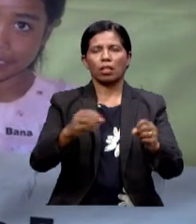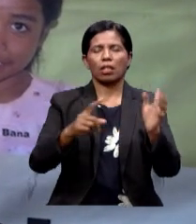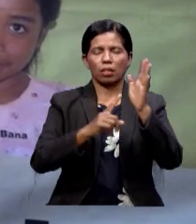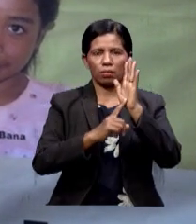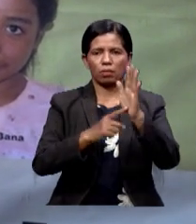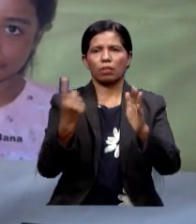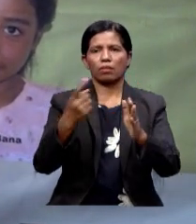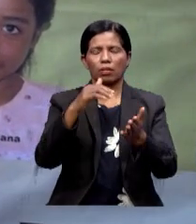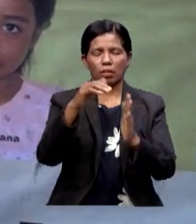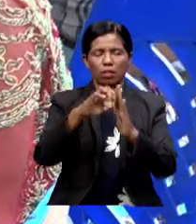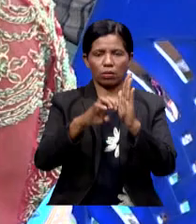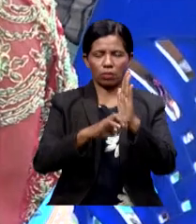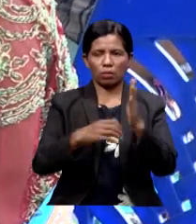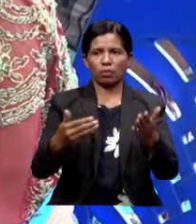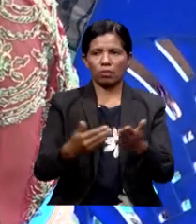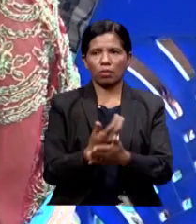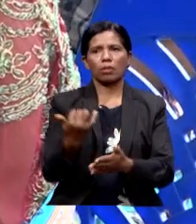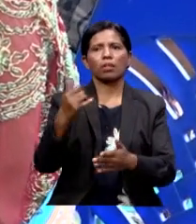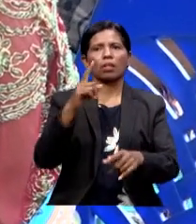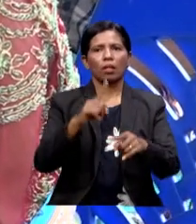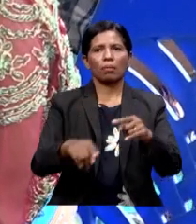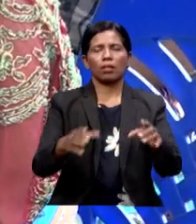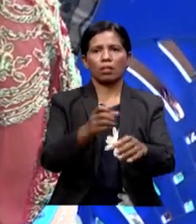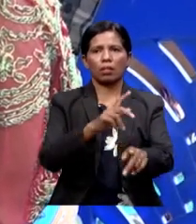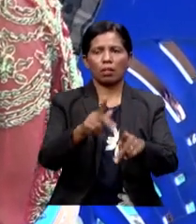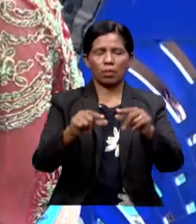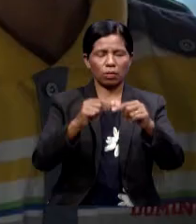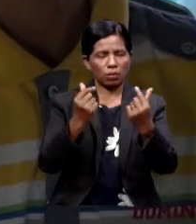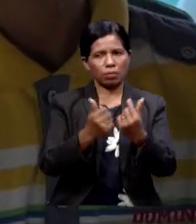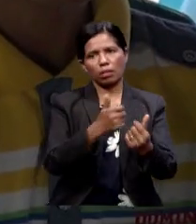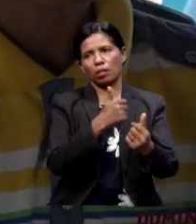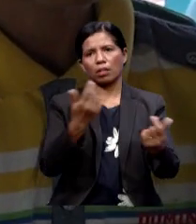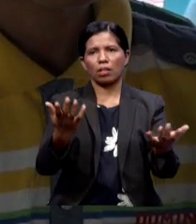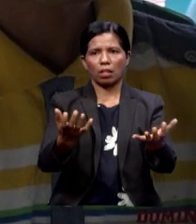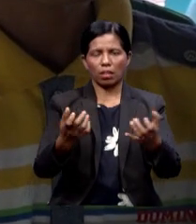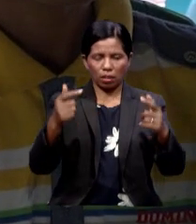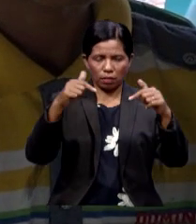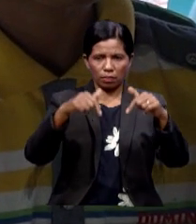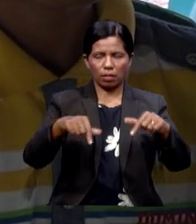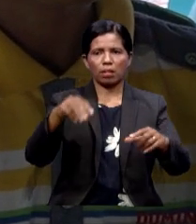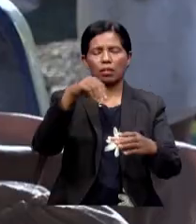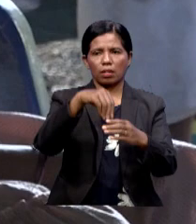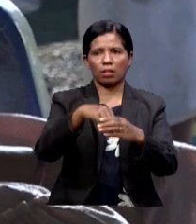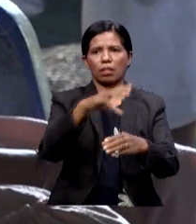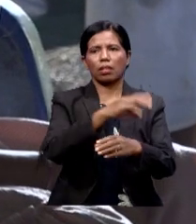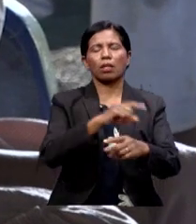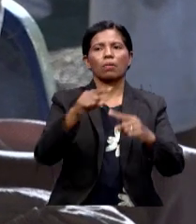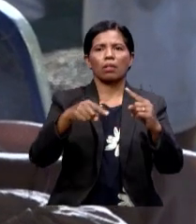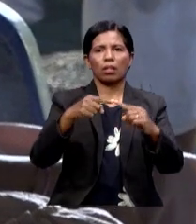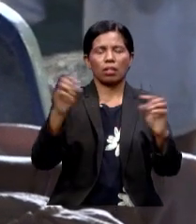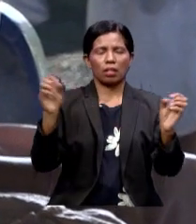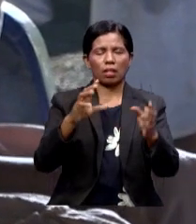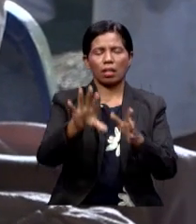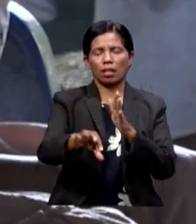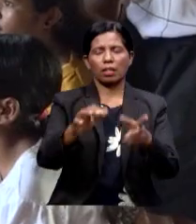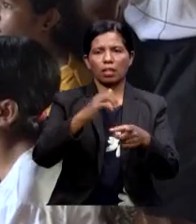fat em ba estrutura Fonsira, atu labele simu pessoal o grupo Roma nebeha karak tam e a Fundação Laran, o anjira la hetan